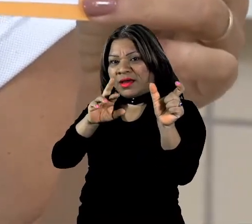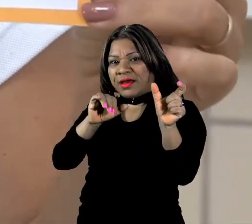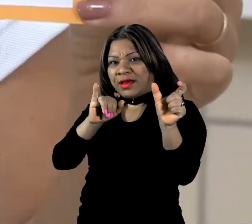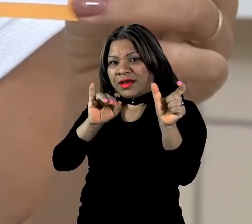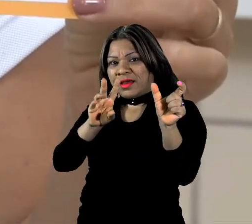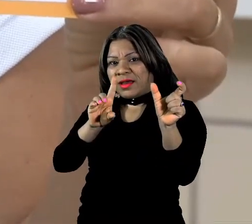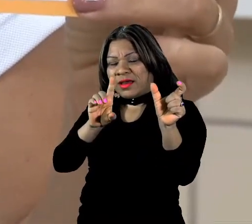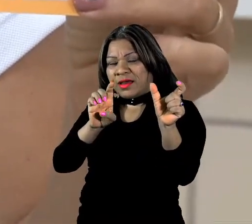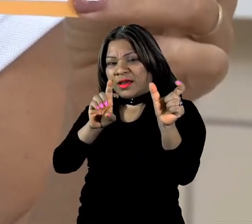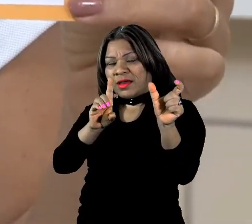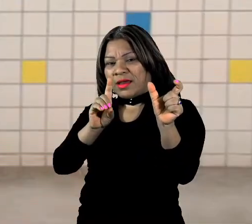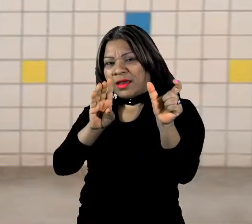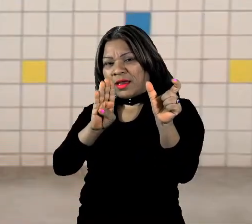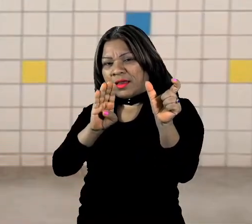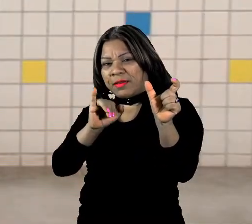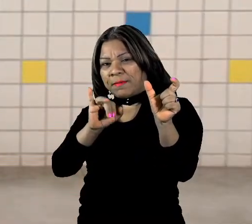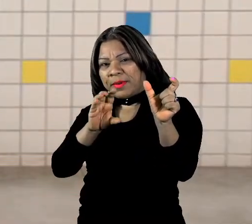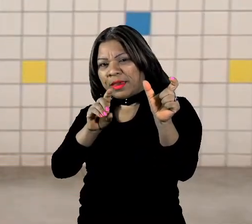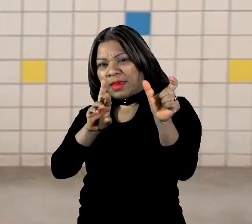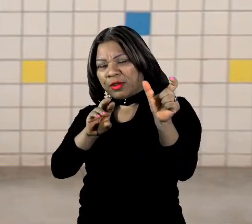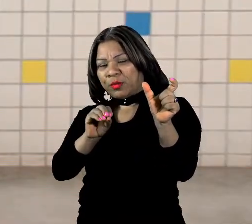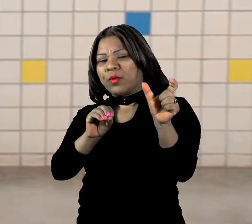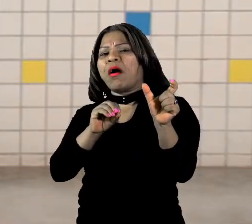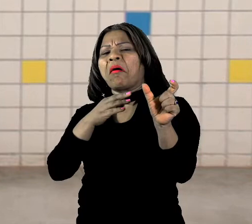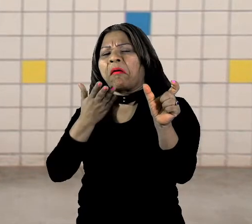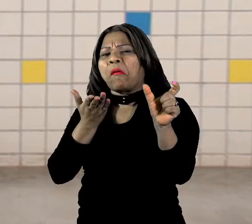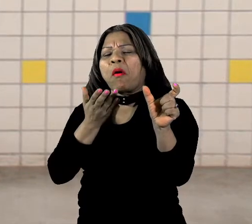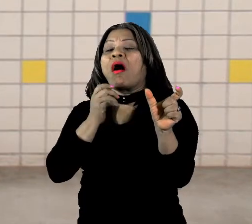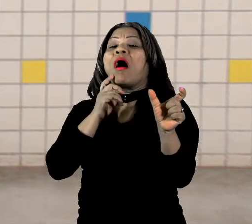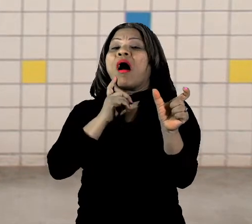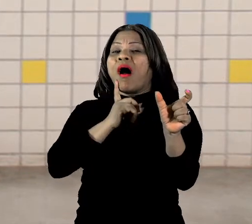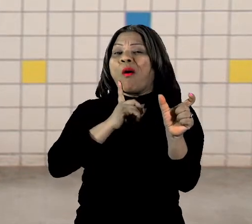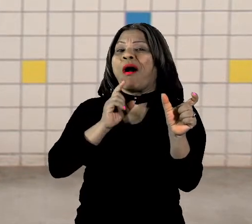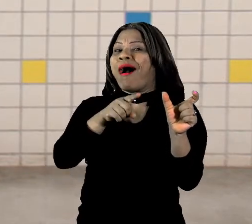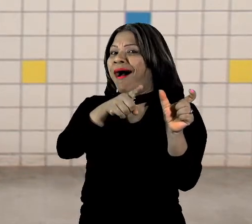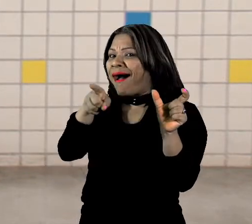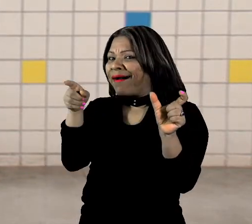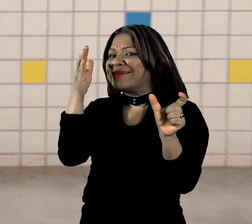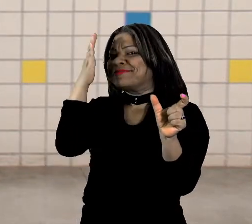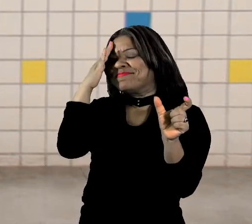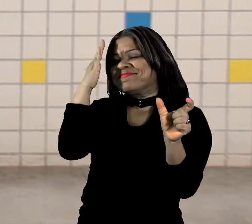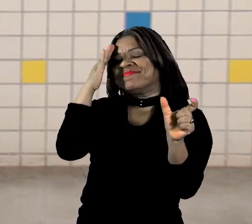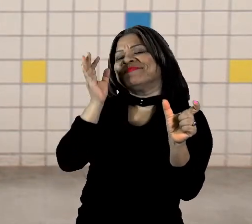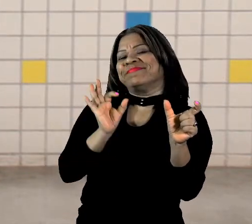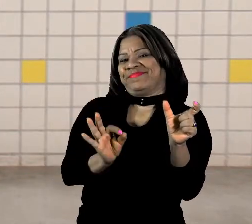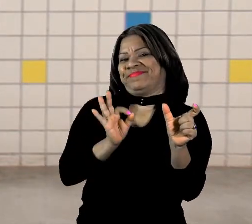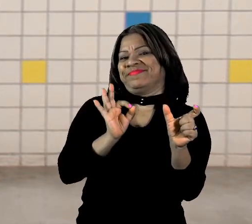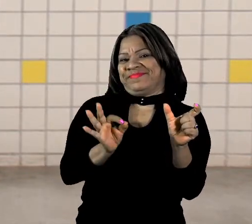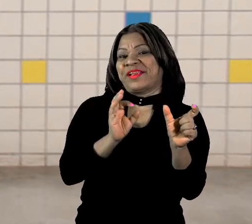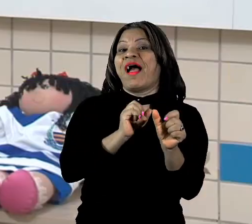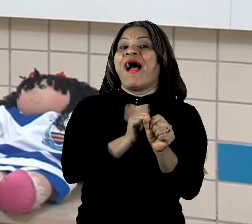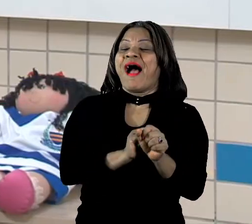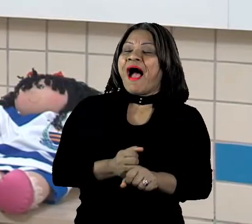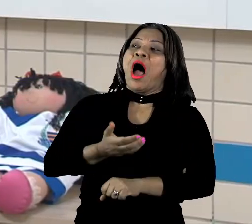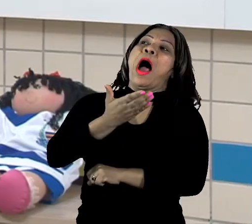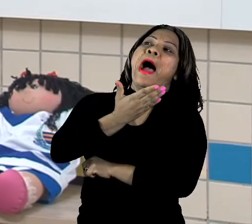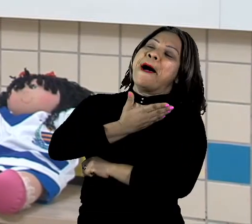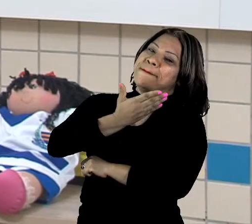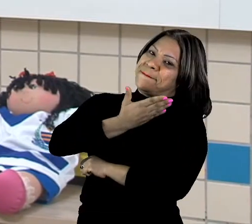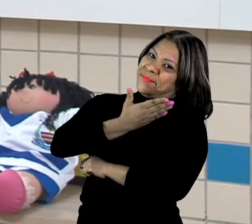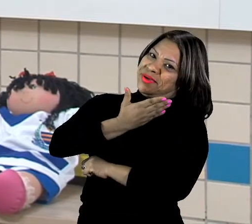Será que foi em qual? Ah, vocês entenderam direitinho, né? Foi a amiga da Francisca que